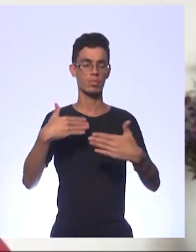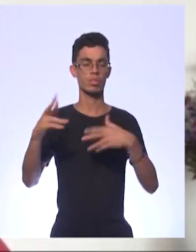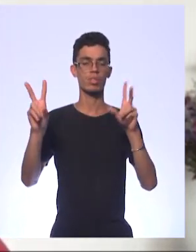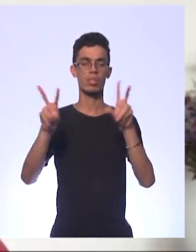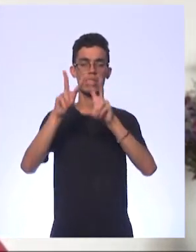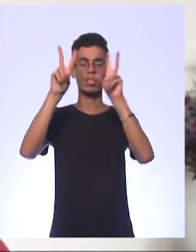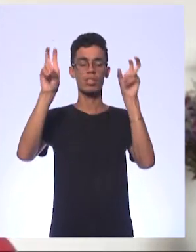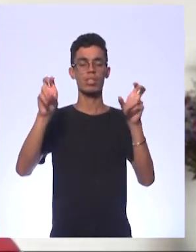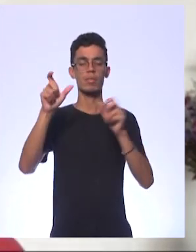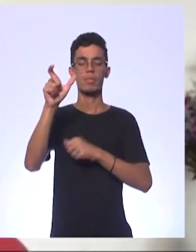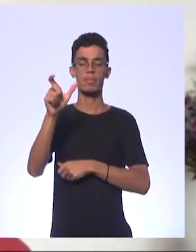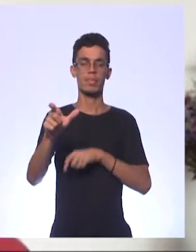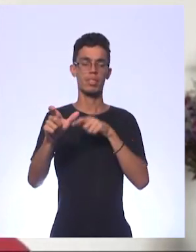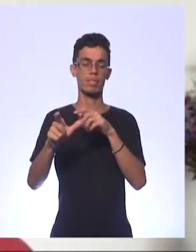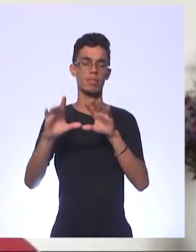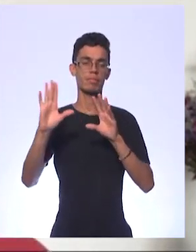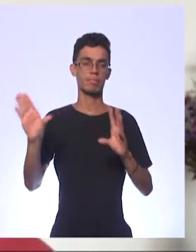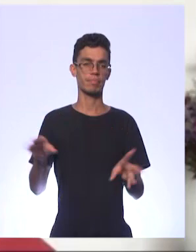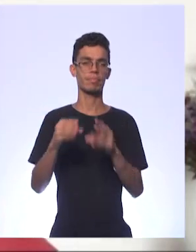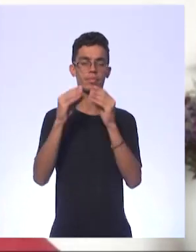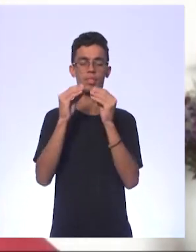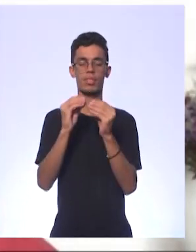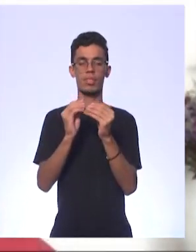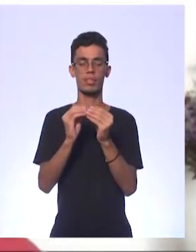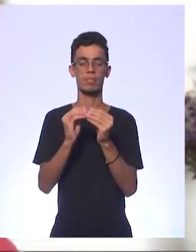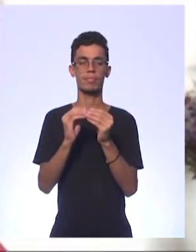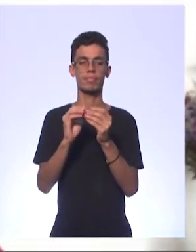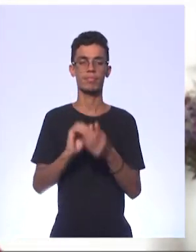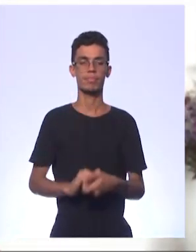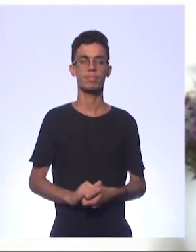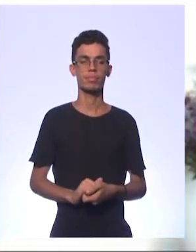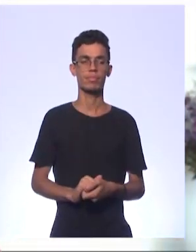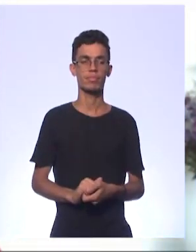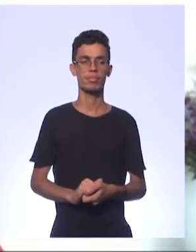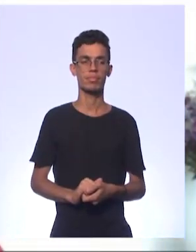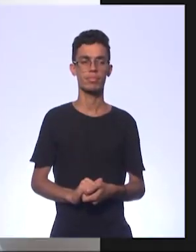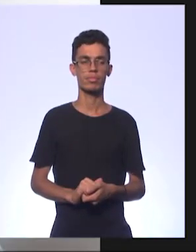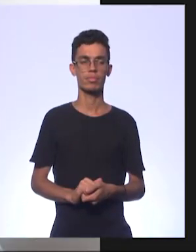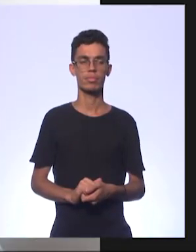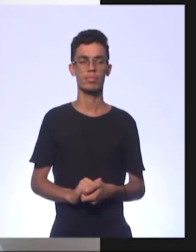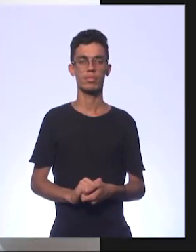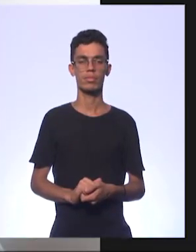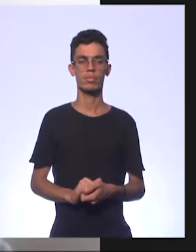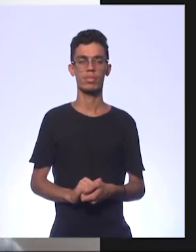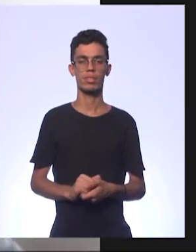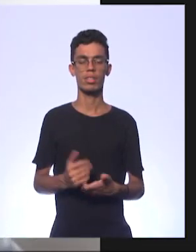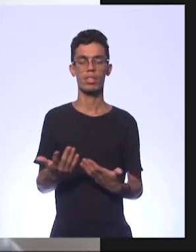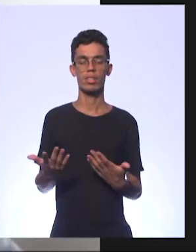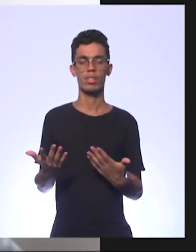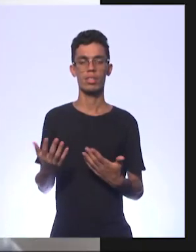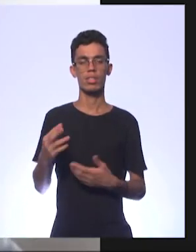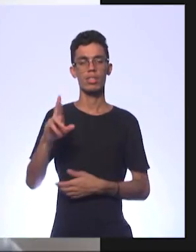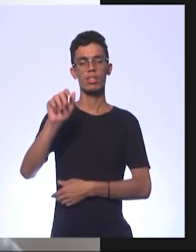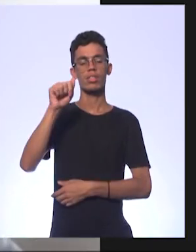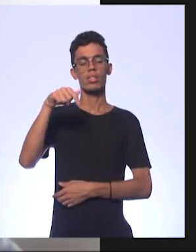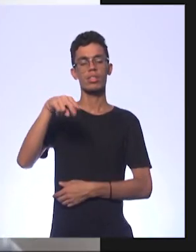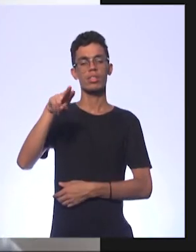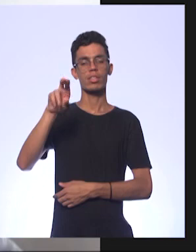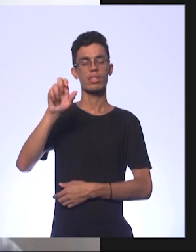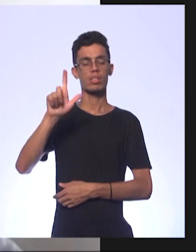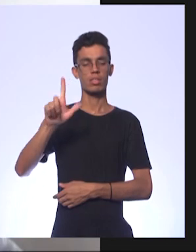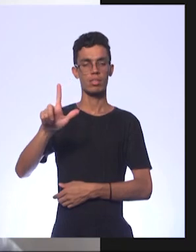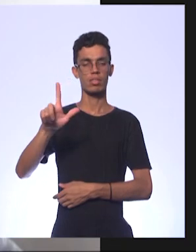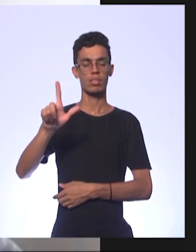sobre rubricas. Pena que a gente não vai ter, a gente ainda tem... Raquel, mas deixa eu insistir que a